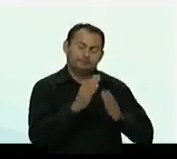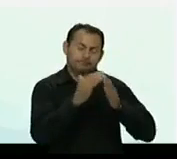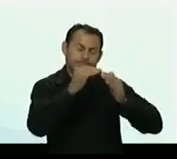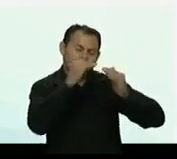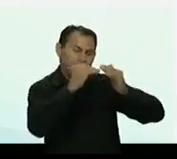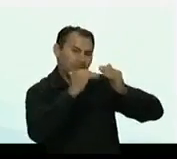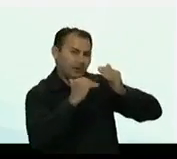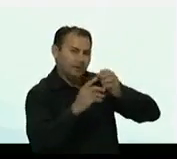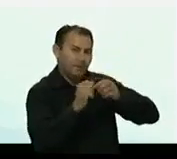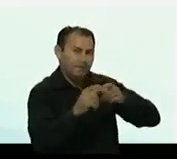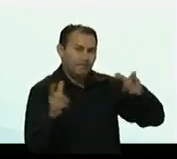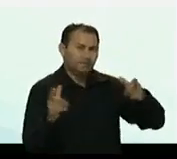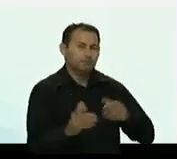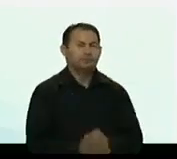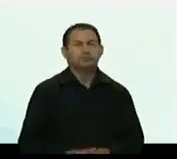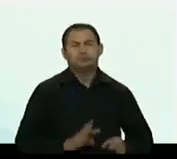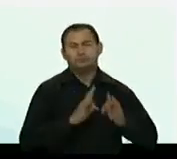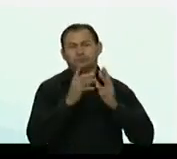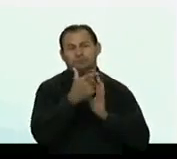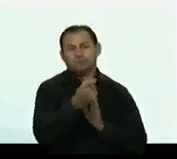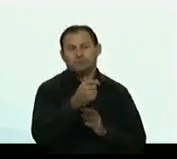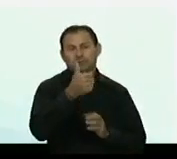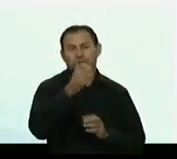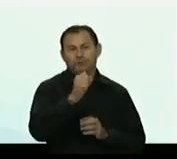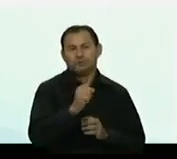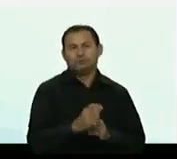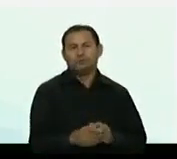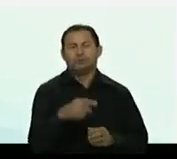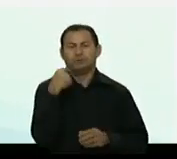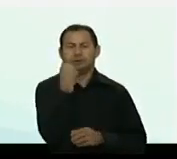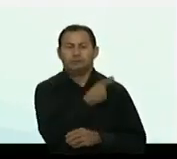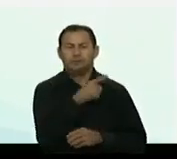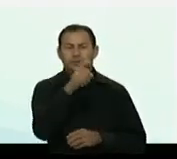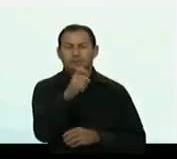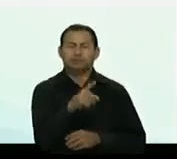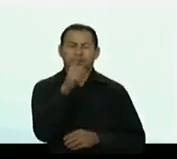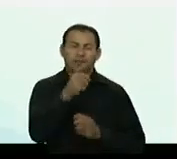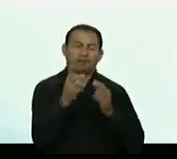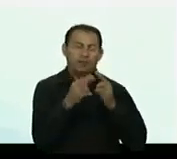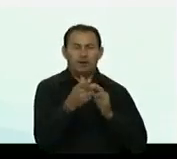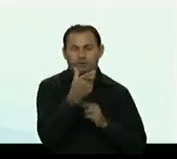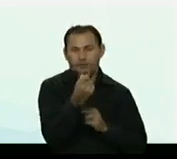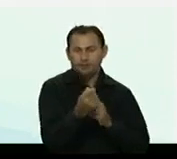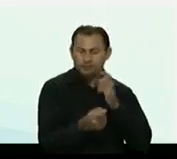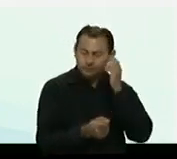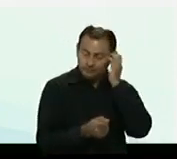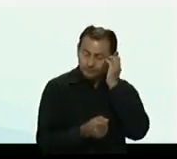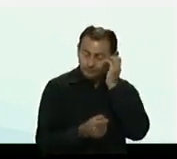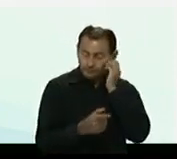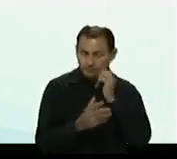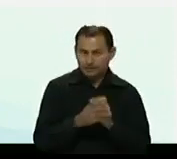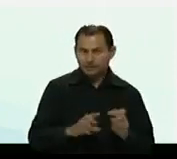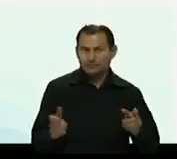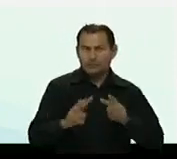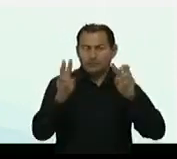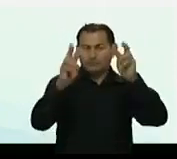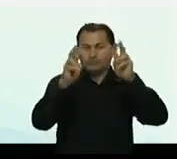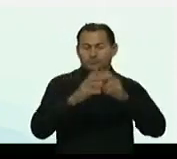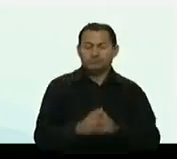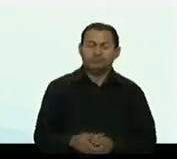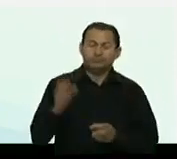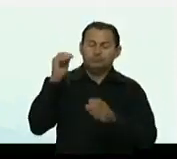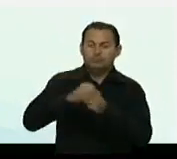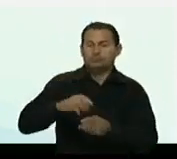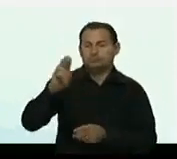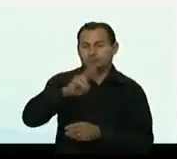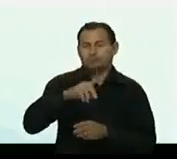nós vamos perceber que em 2018, o nosso x será igual a 20. Então, é este valor que será